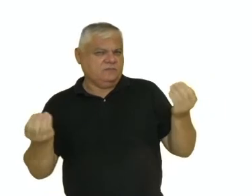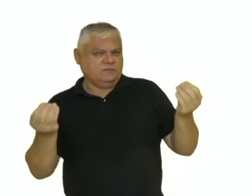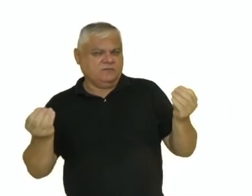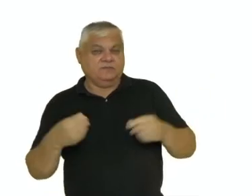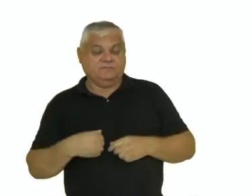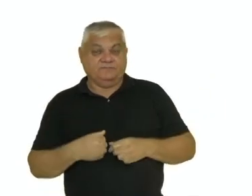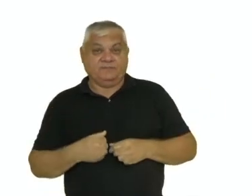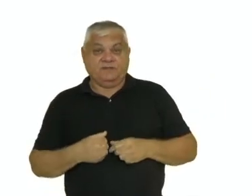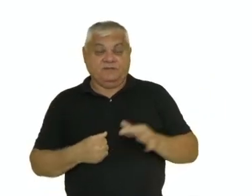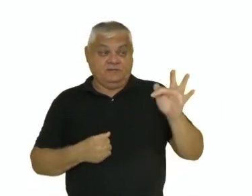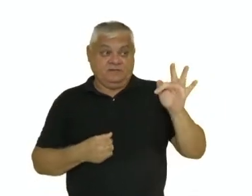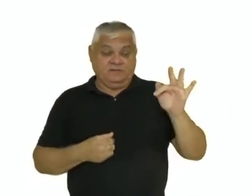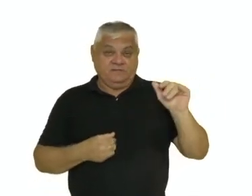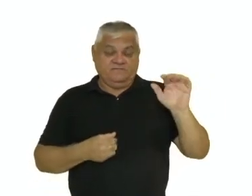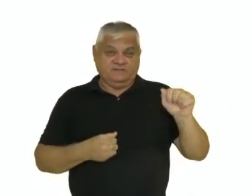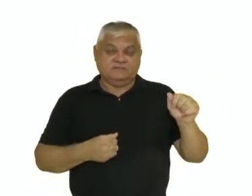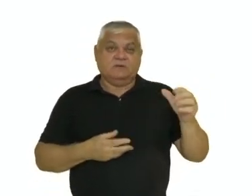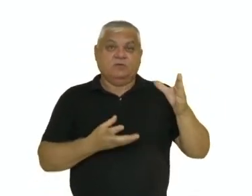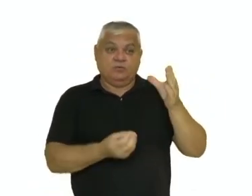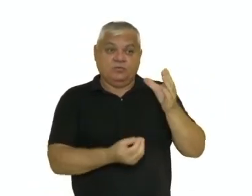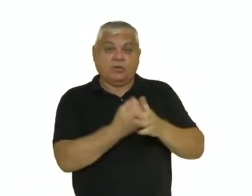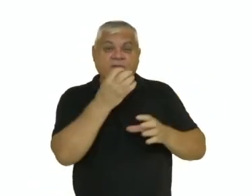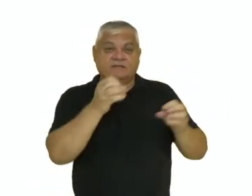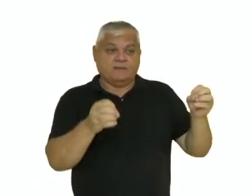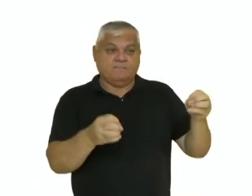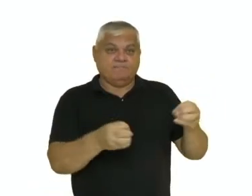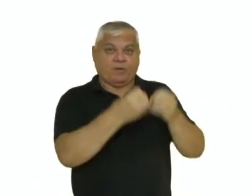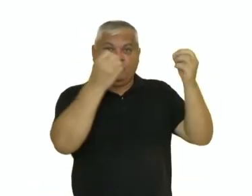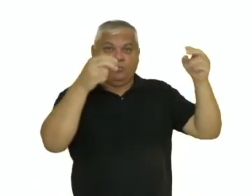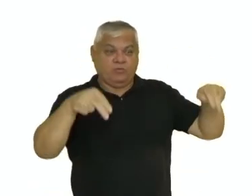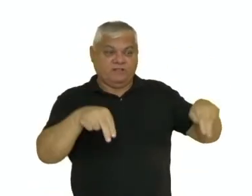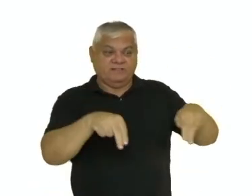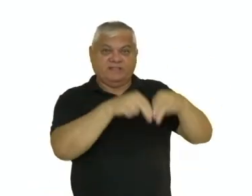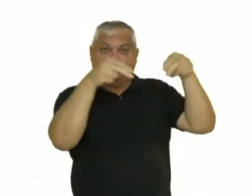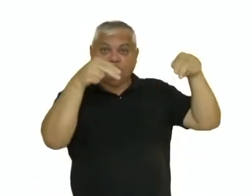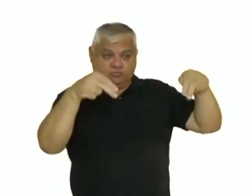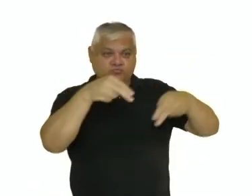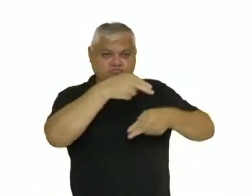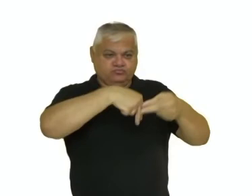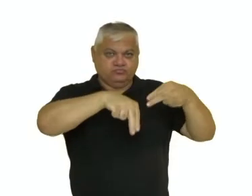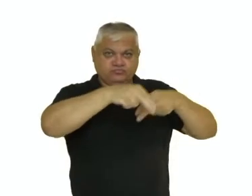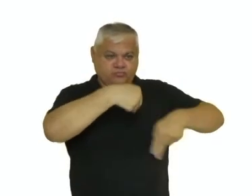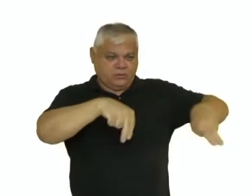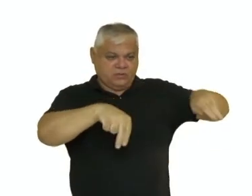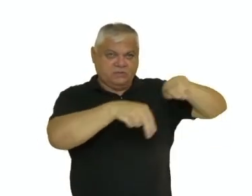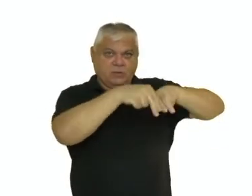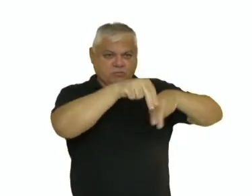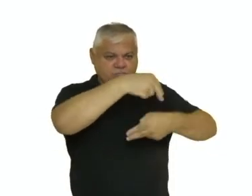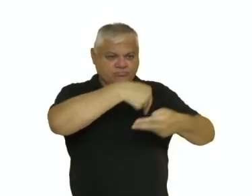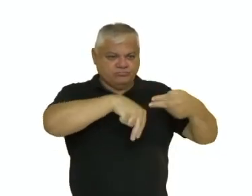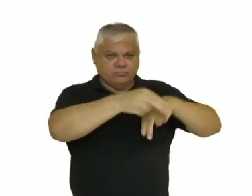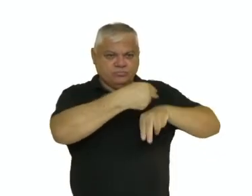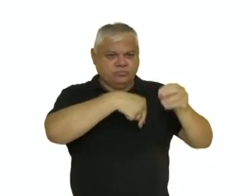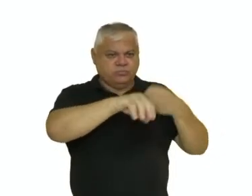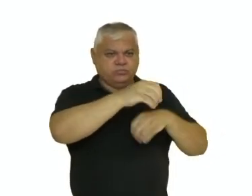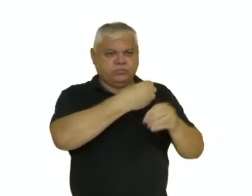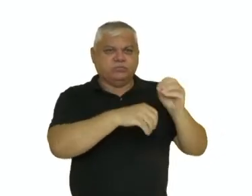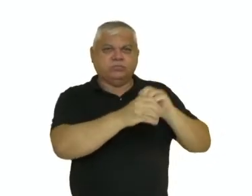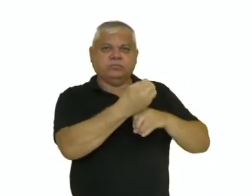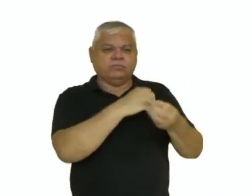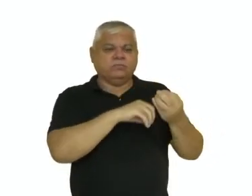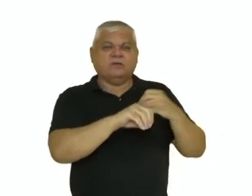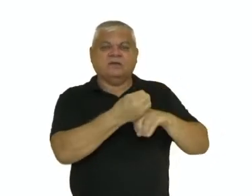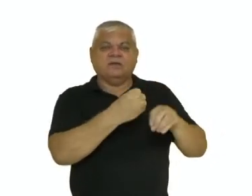nuclear, reação que se inicia com o choque de um nêutron com um núcleo instável que proporciona a quebra deste